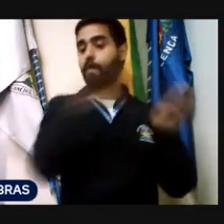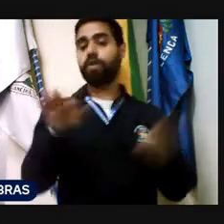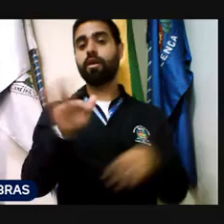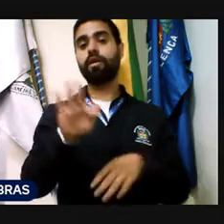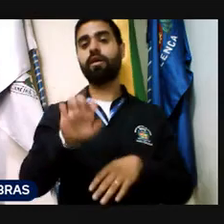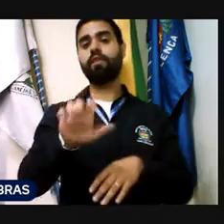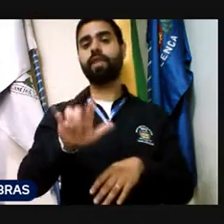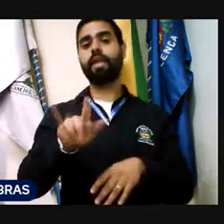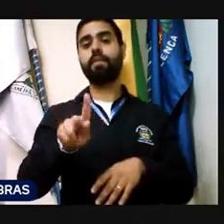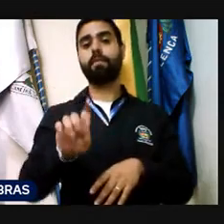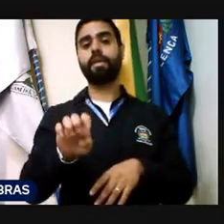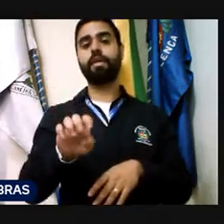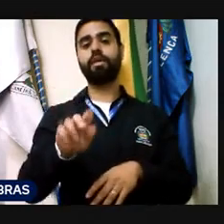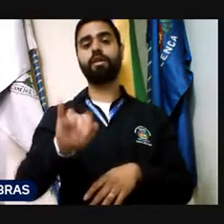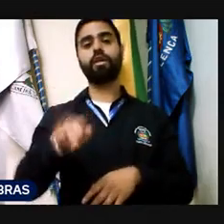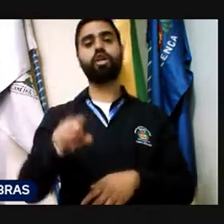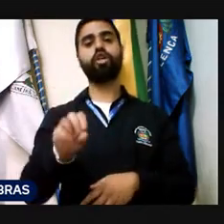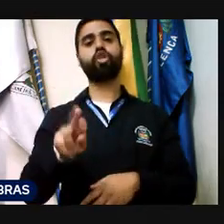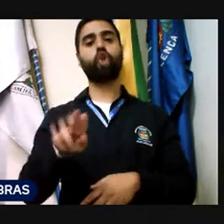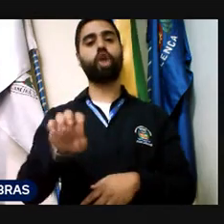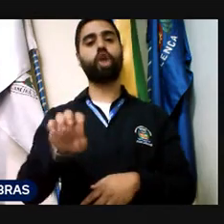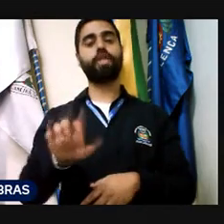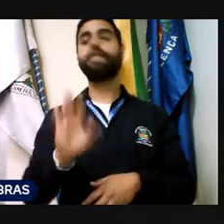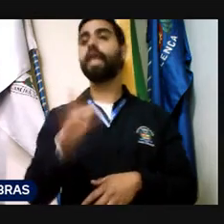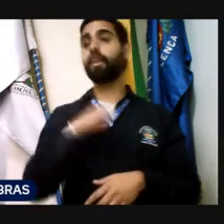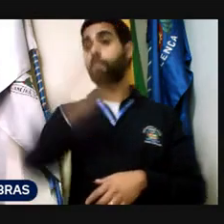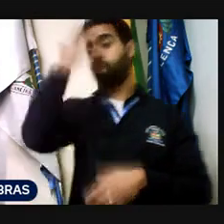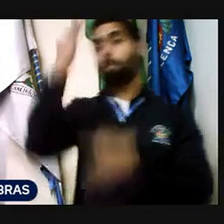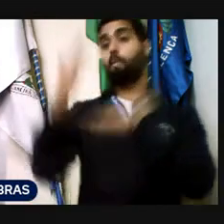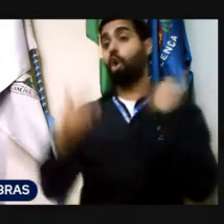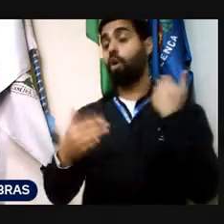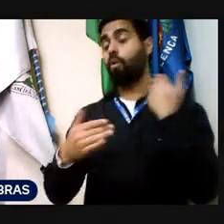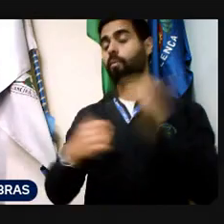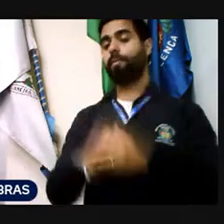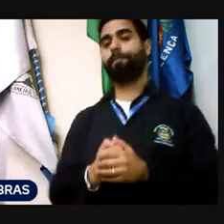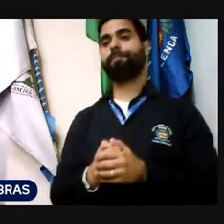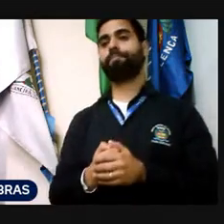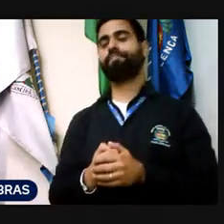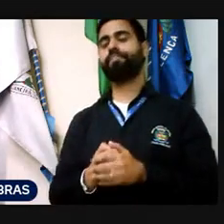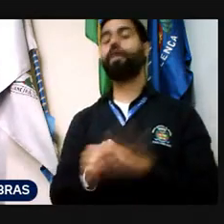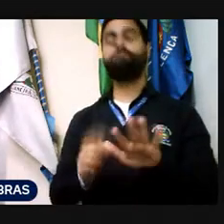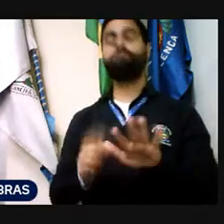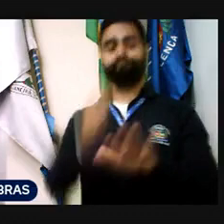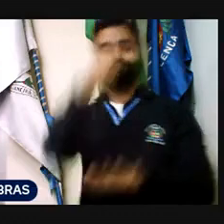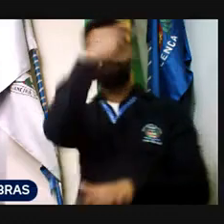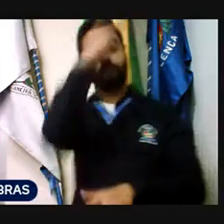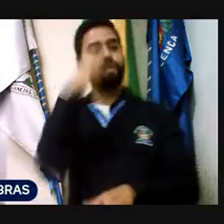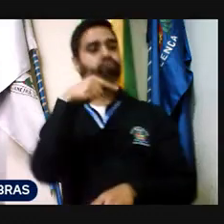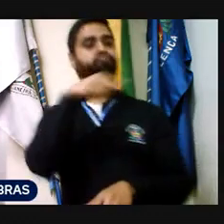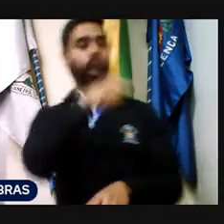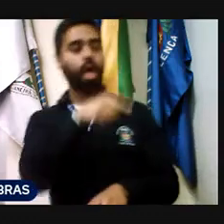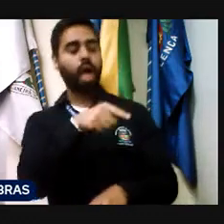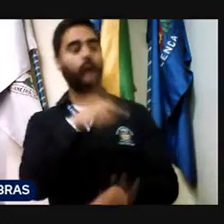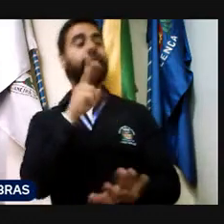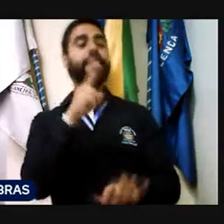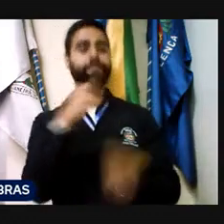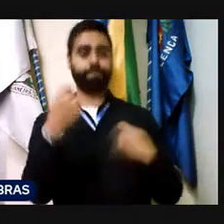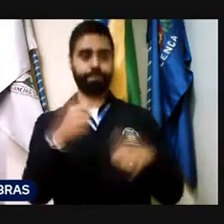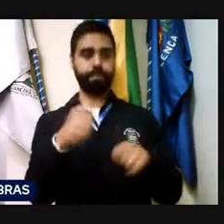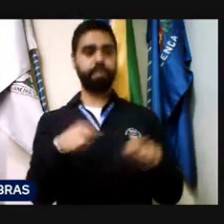teve morte, já teve caso fatal naquela ponte. O prefeito Fernandinho Graça foi lá, colocou uma ponte de